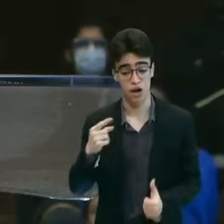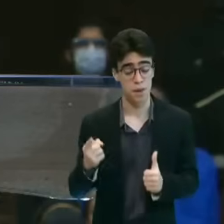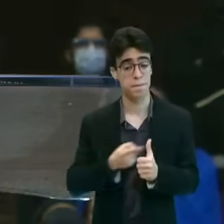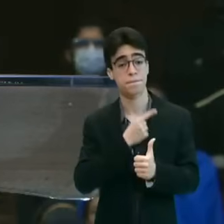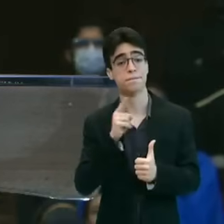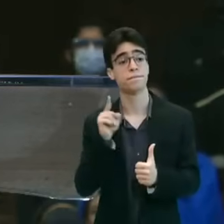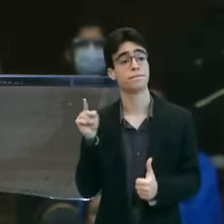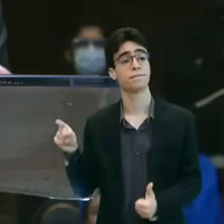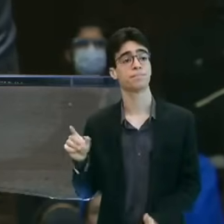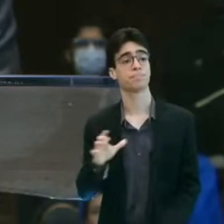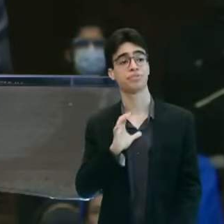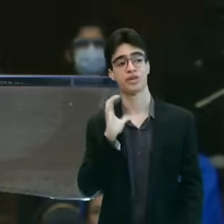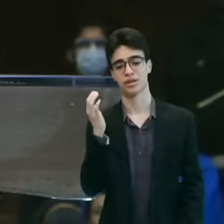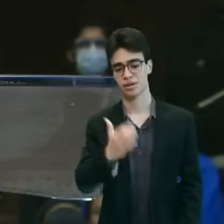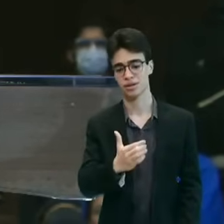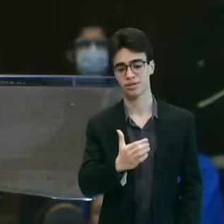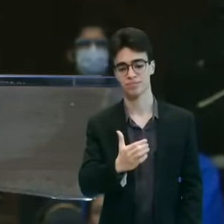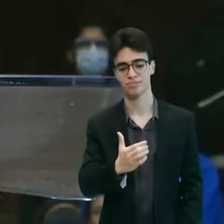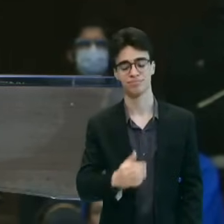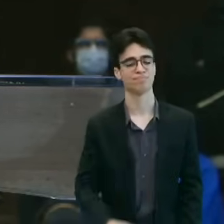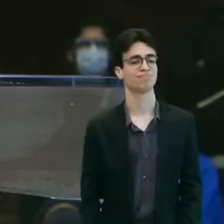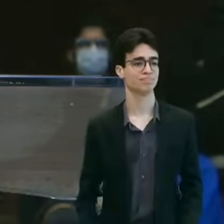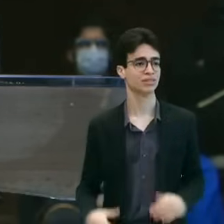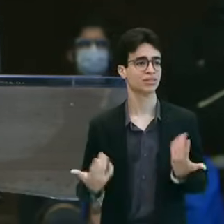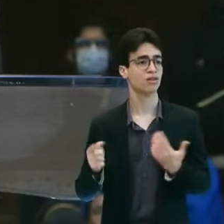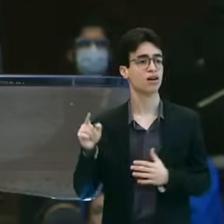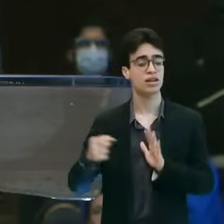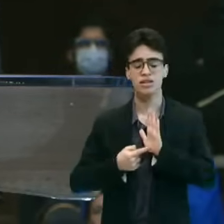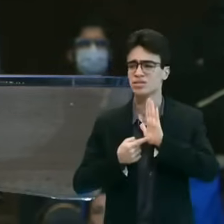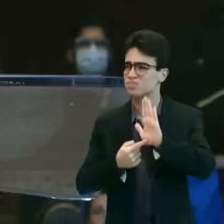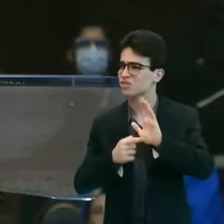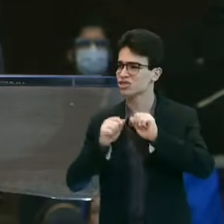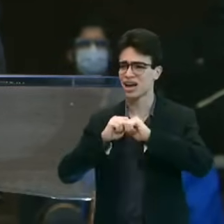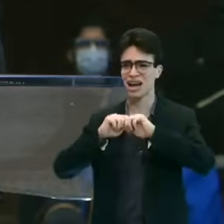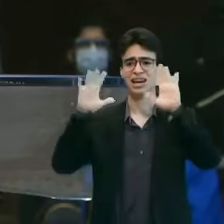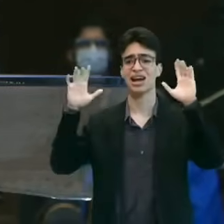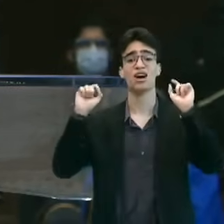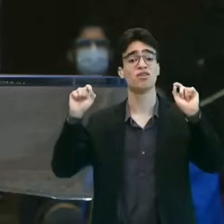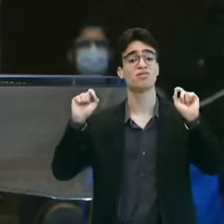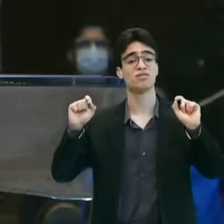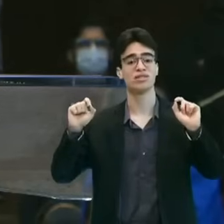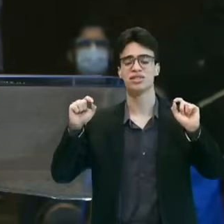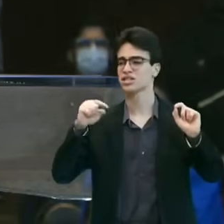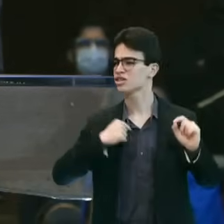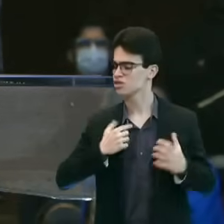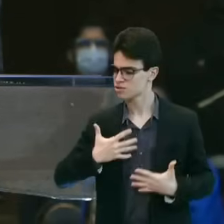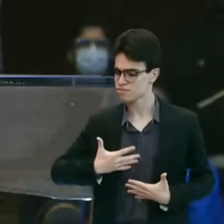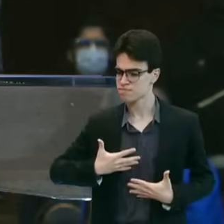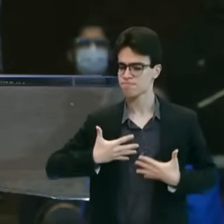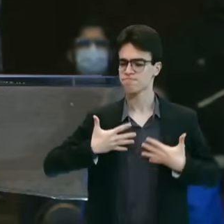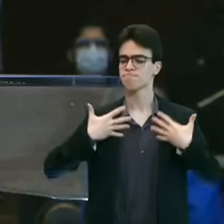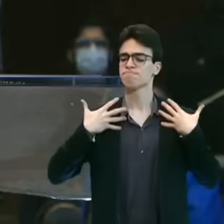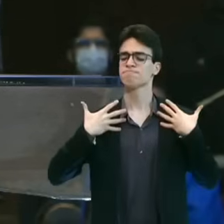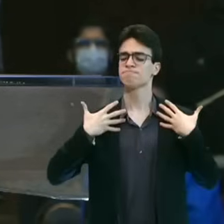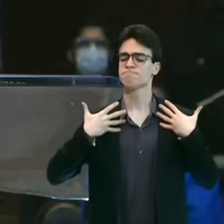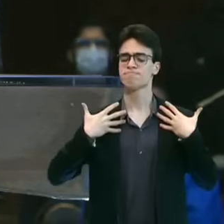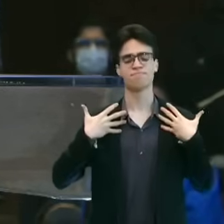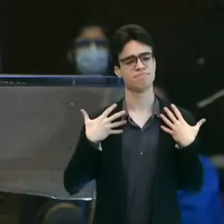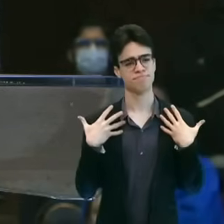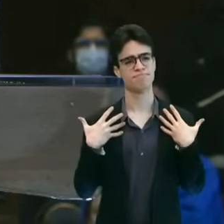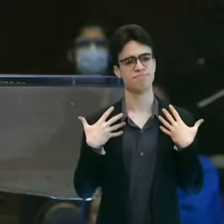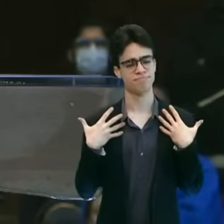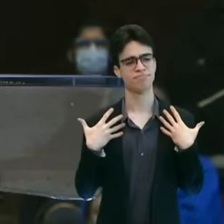foi Caim. E ela deixa bem claro o sentimento de privilégio, não é? Quando